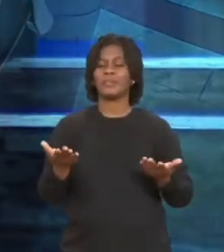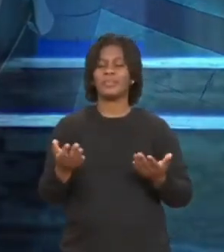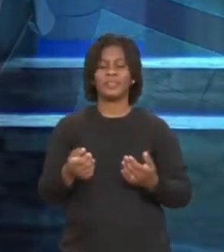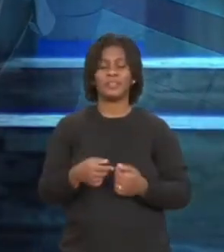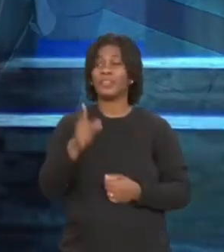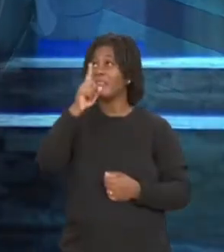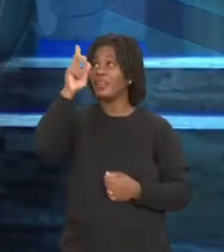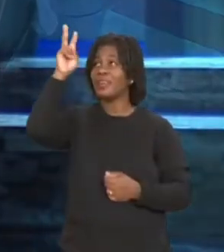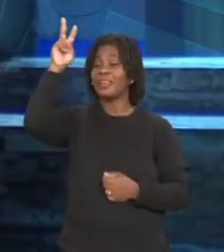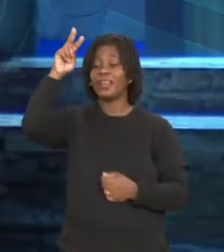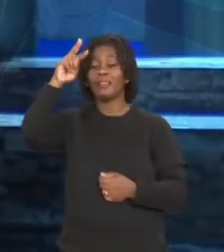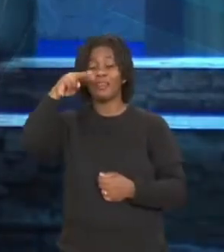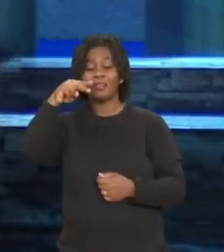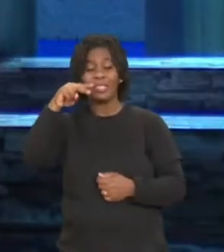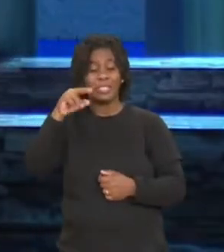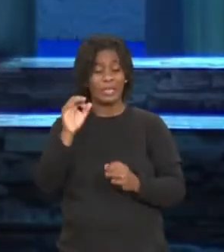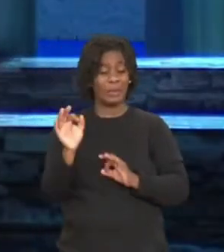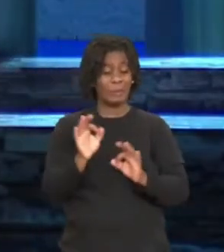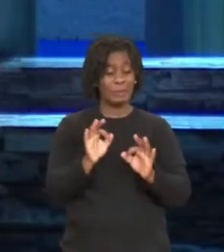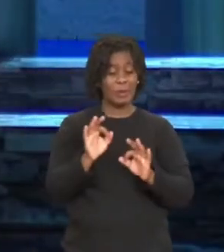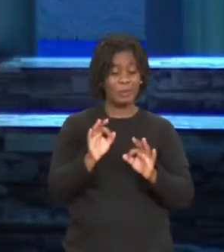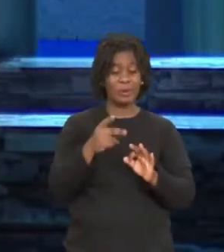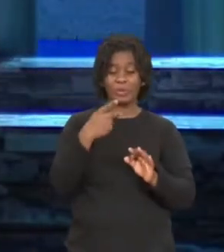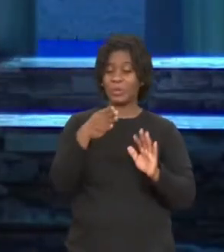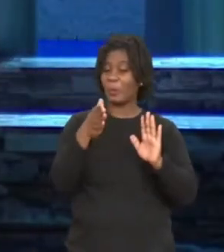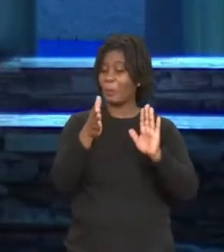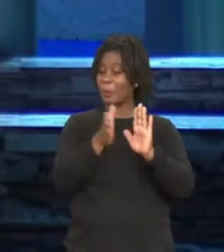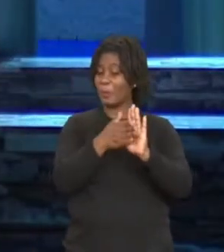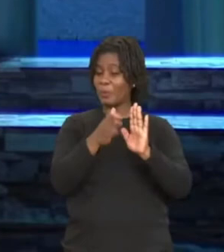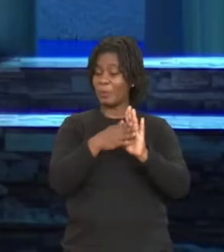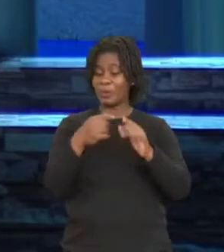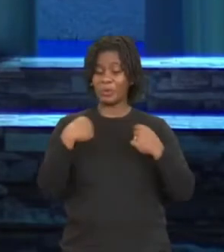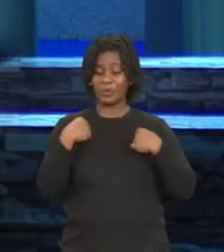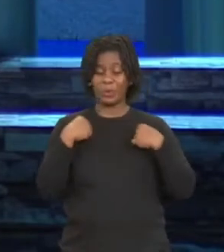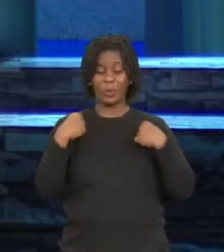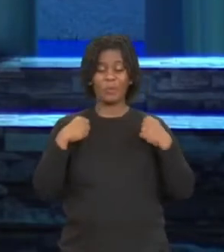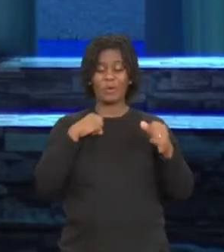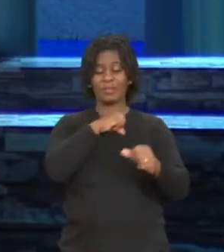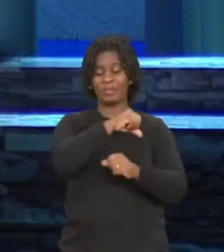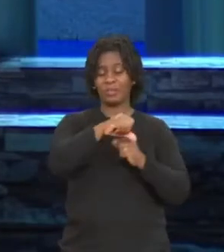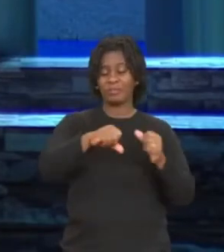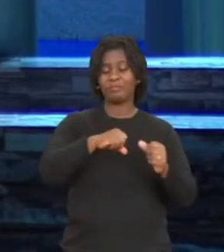Ele viu quando você preparou teu sacrifício, trocou de roupa.